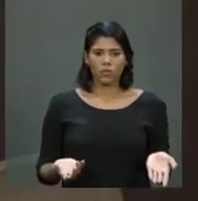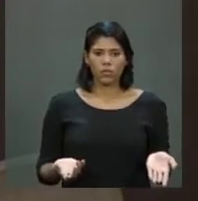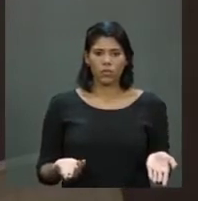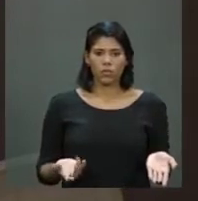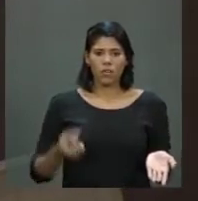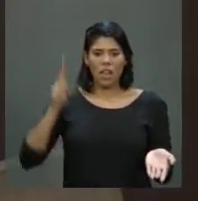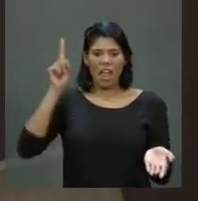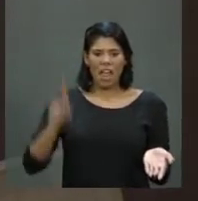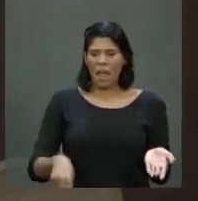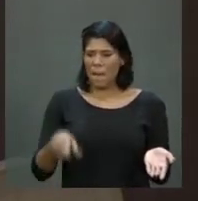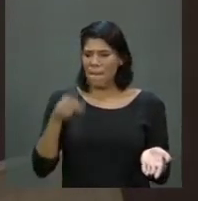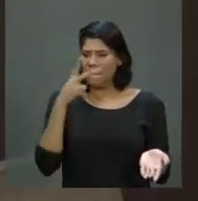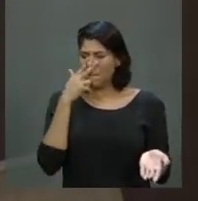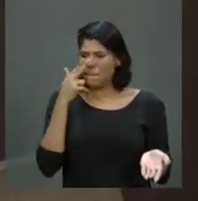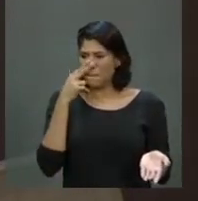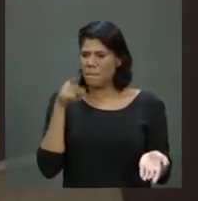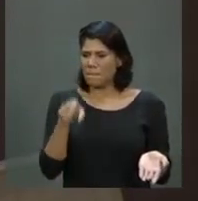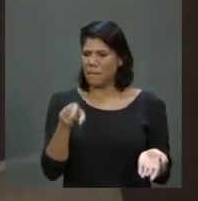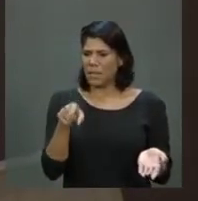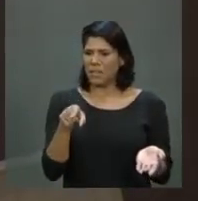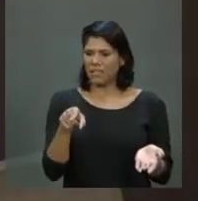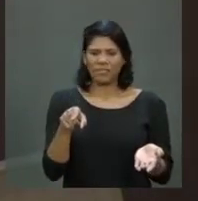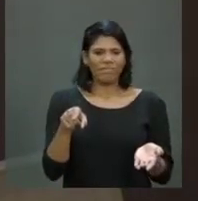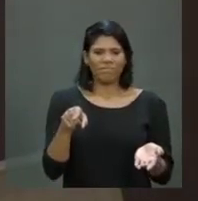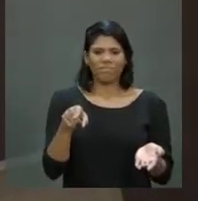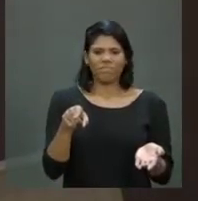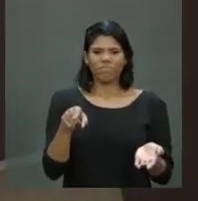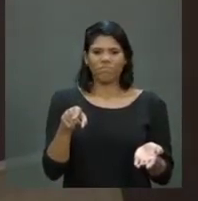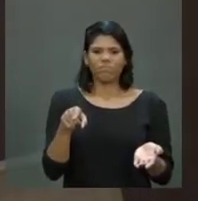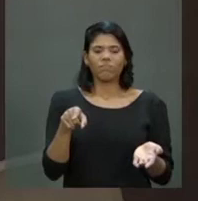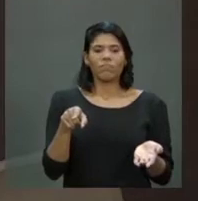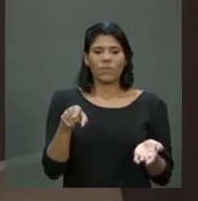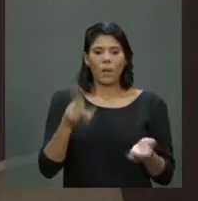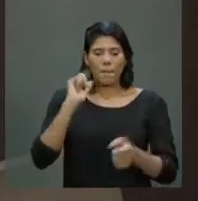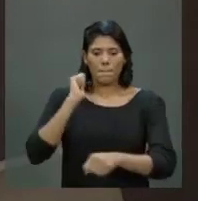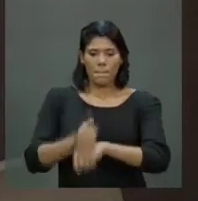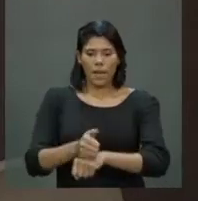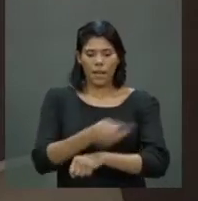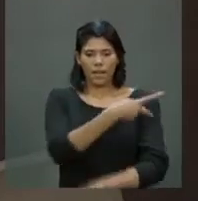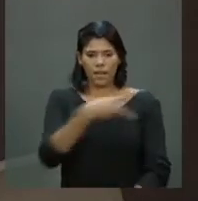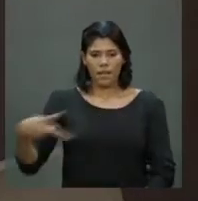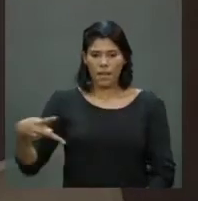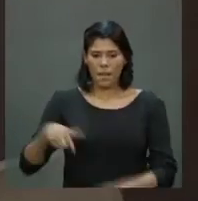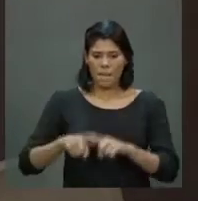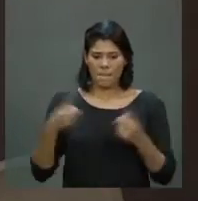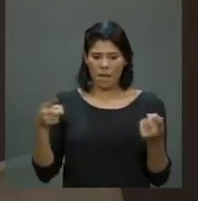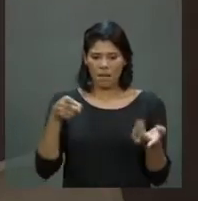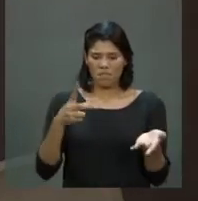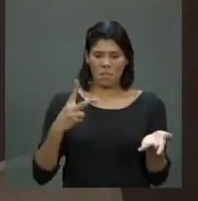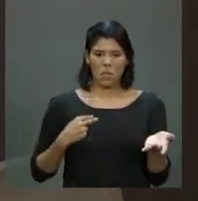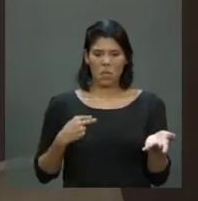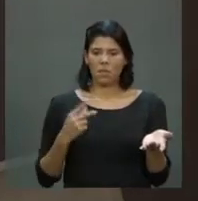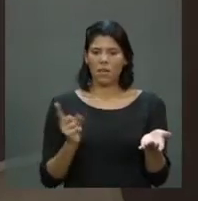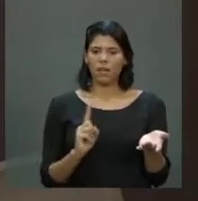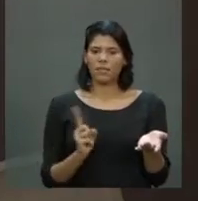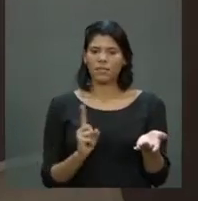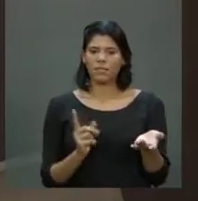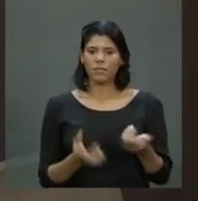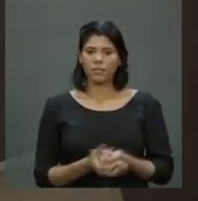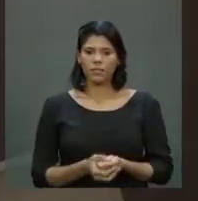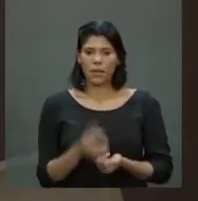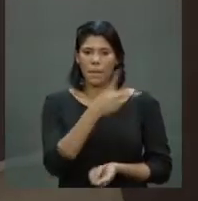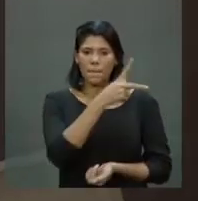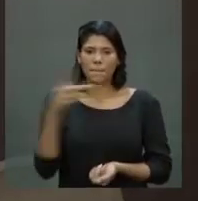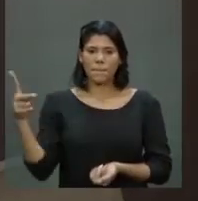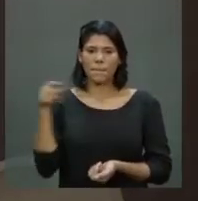da República Brasileira na sua história a ocupar a cadeira de presidente da República. É um